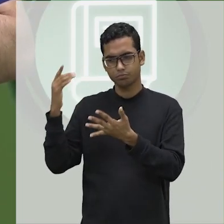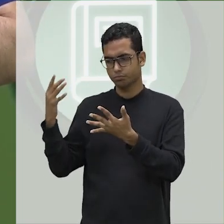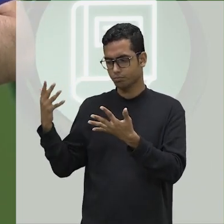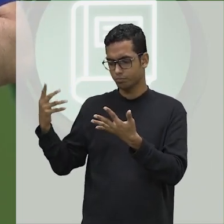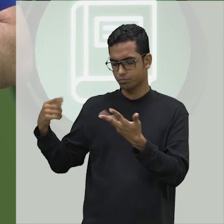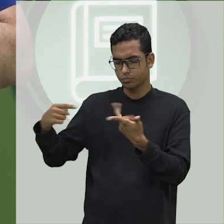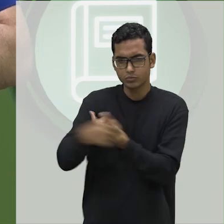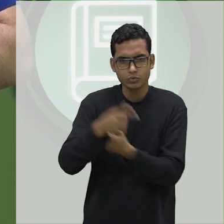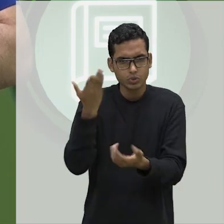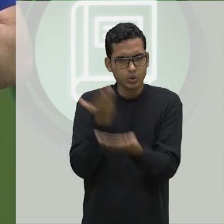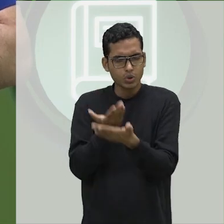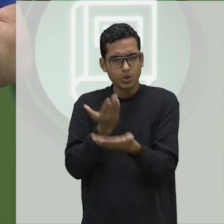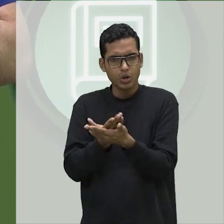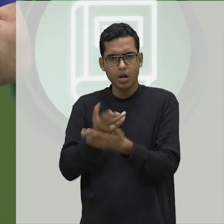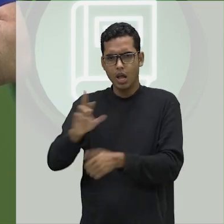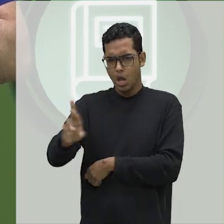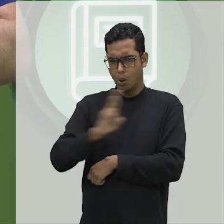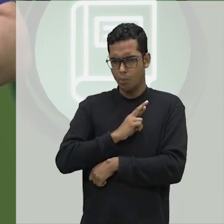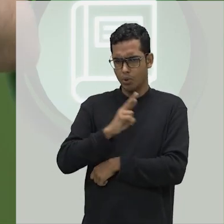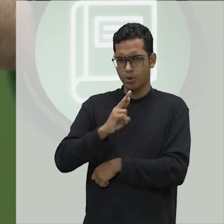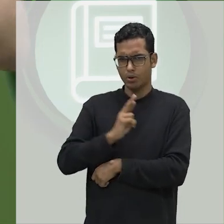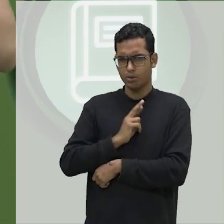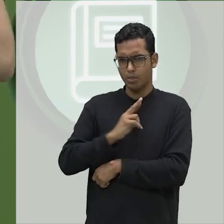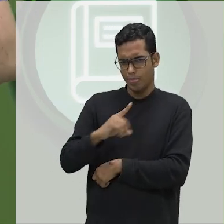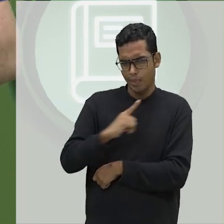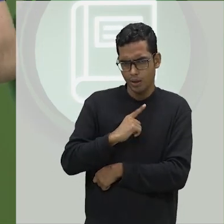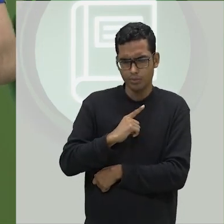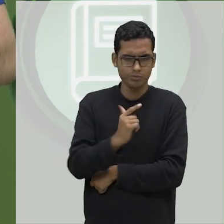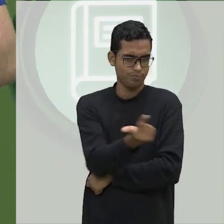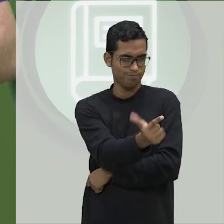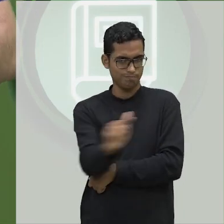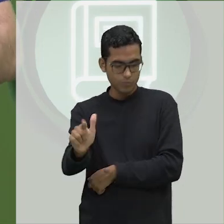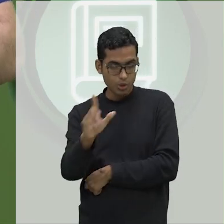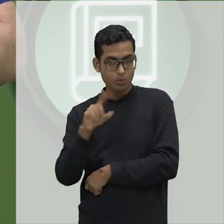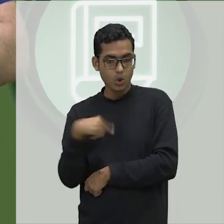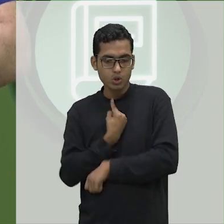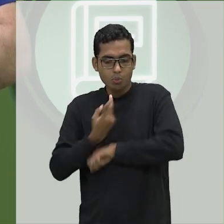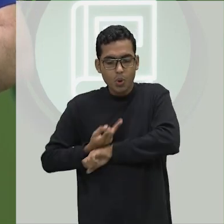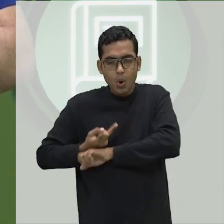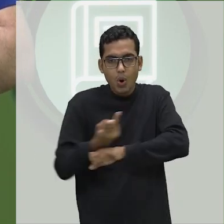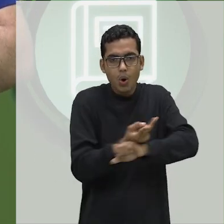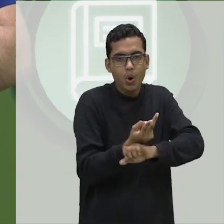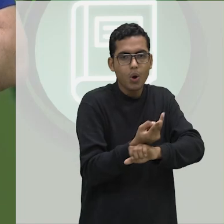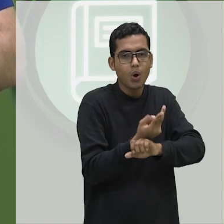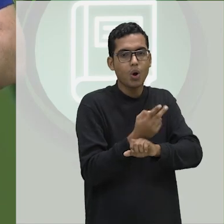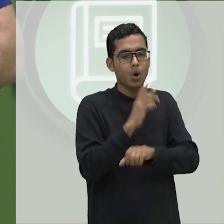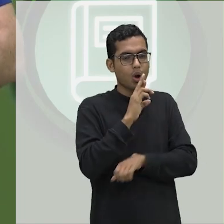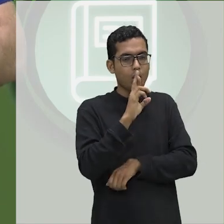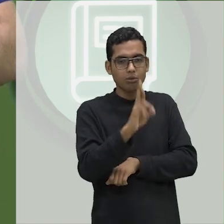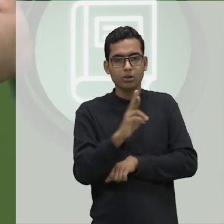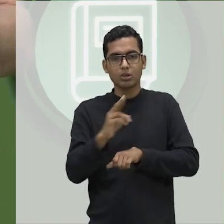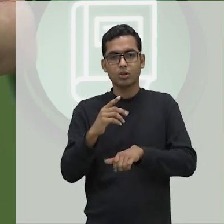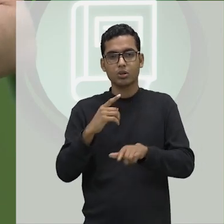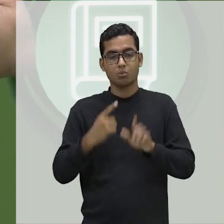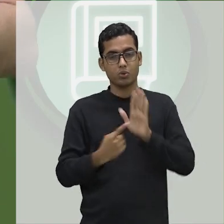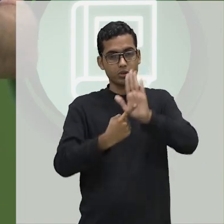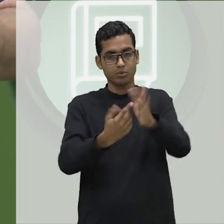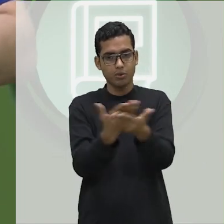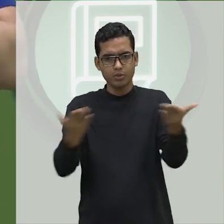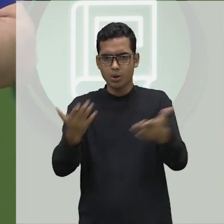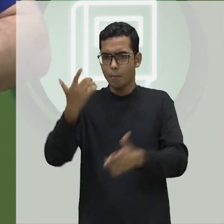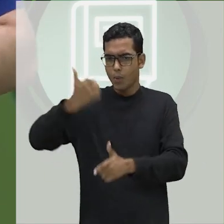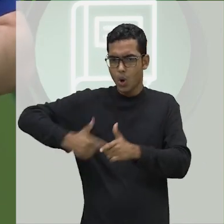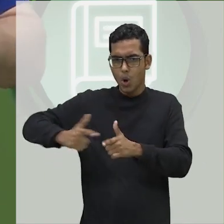não temos respostas, tá certo? Nós estamos atrás das respostas. Nós estamos apresentando os problemas. E aí as